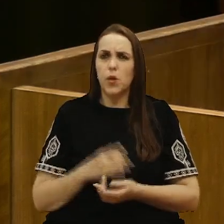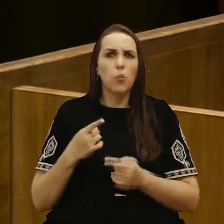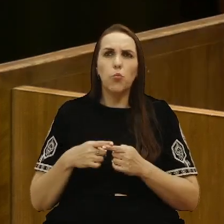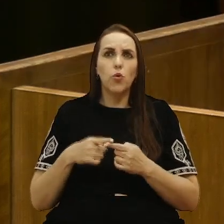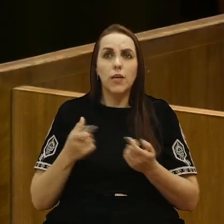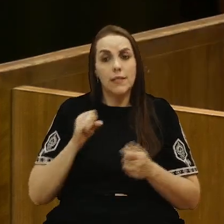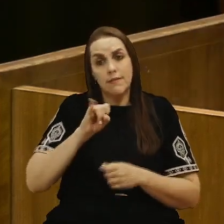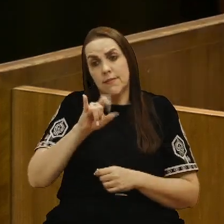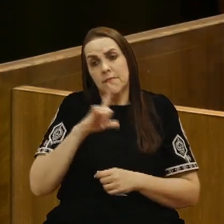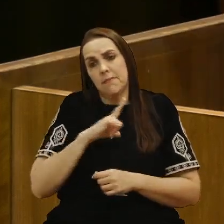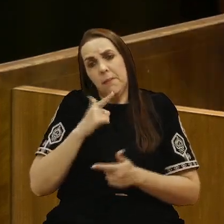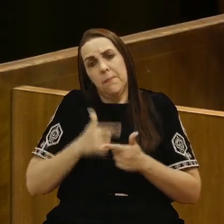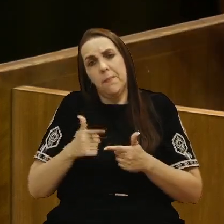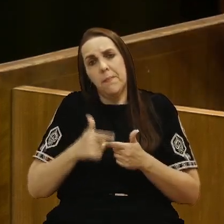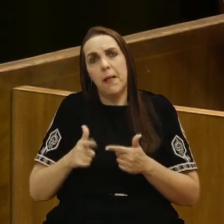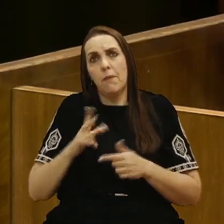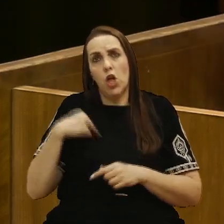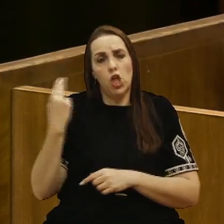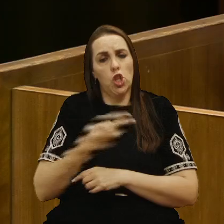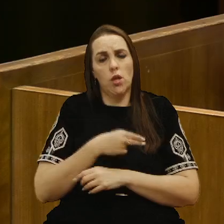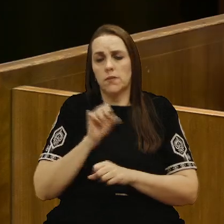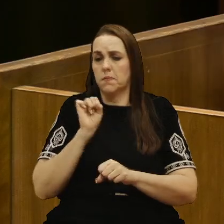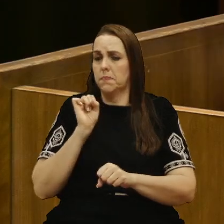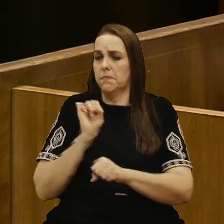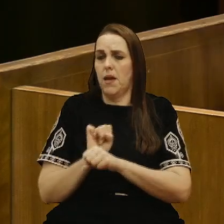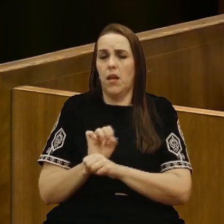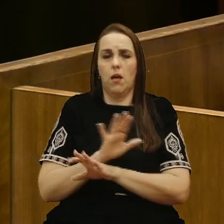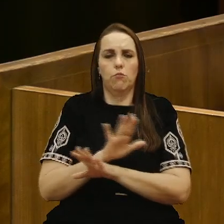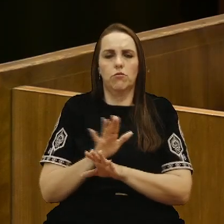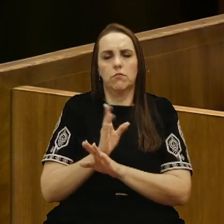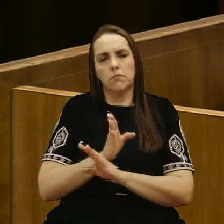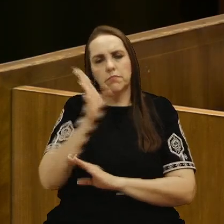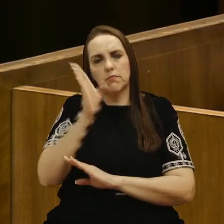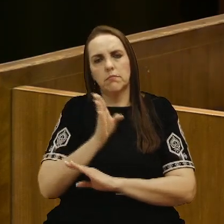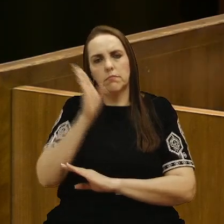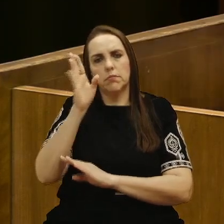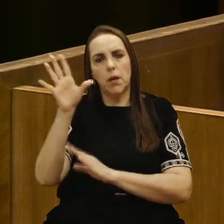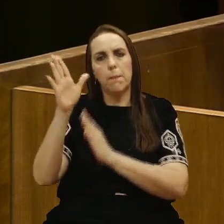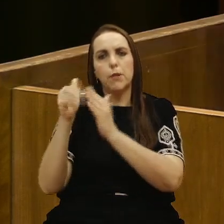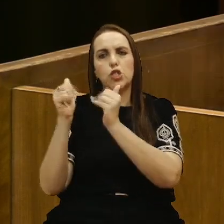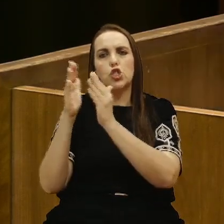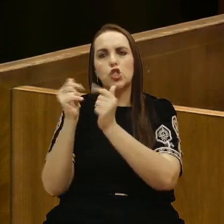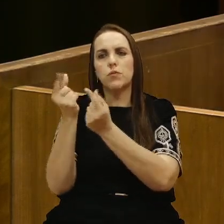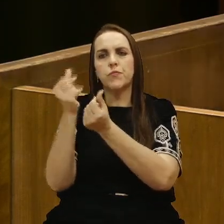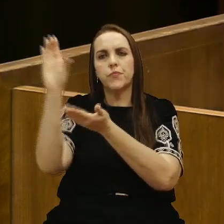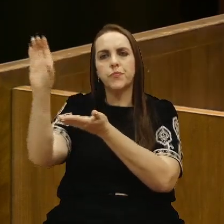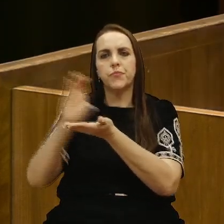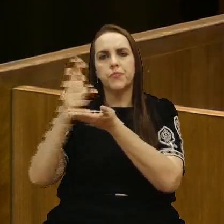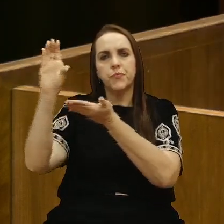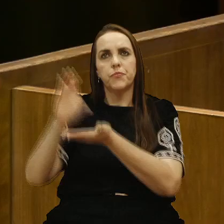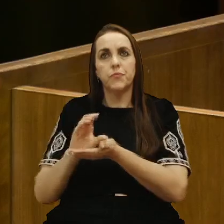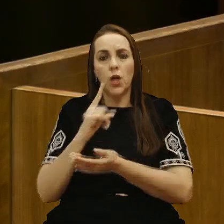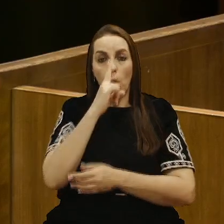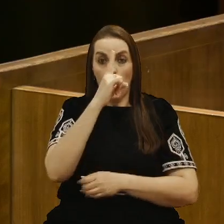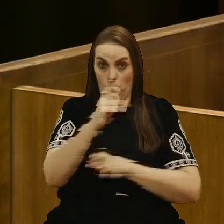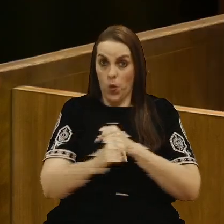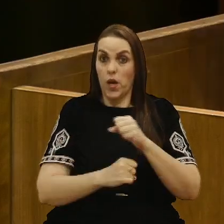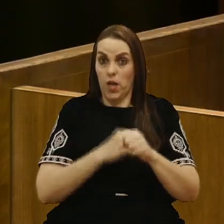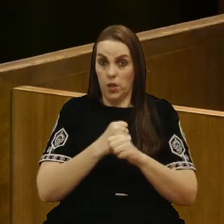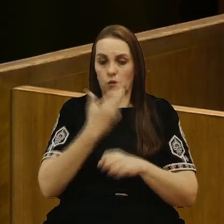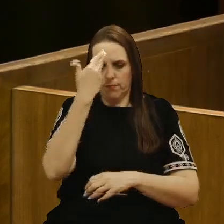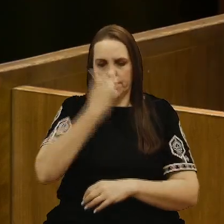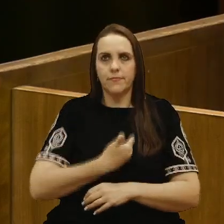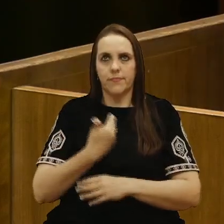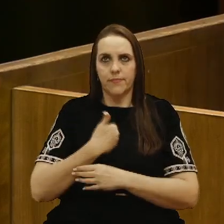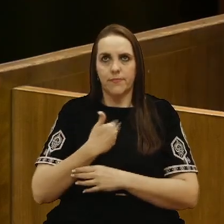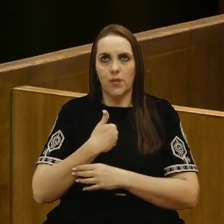tem problema, a gente para de buscar emenda. Porque num ano, esta vereadora,